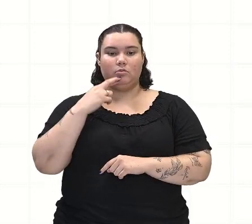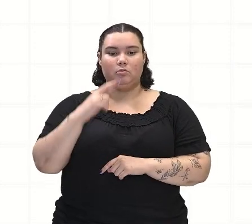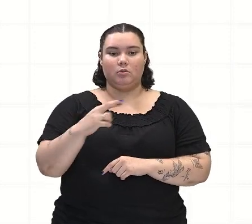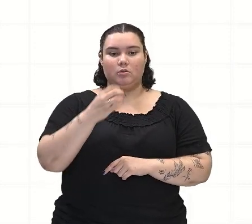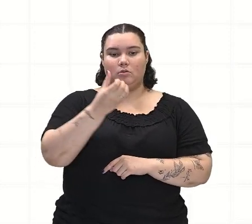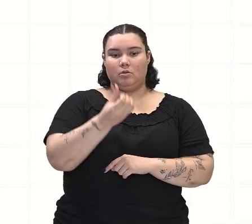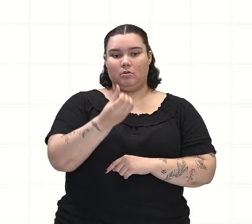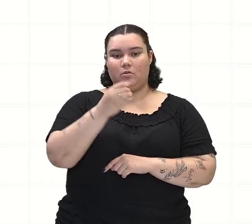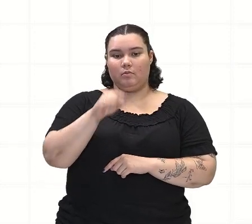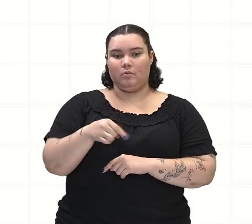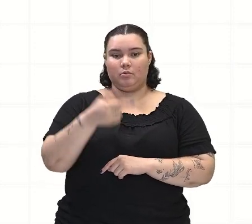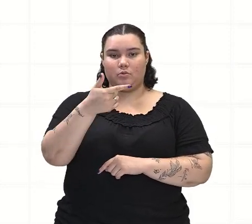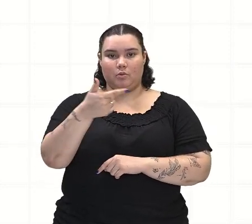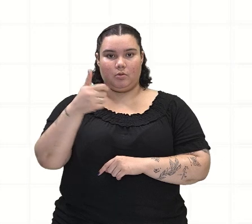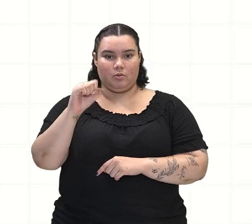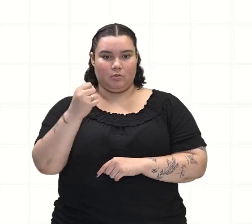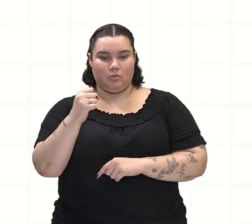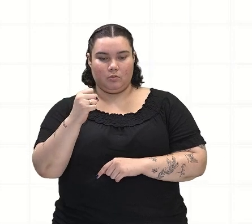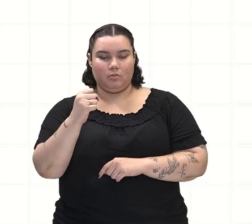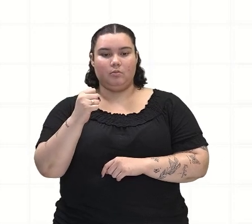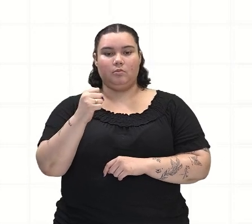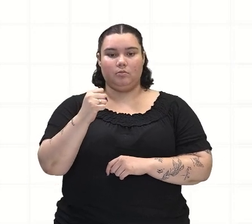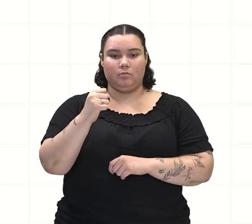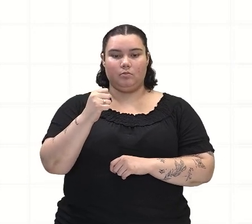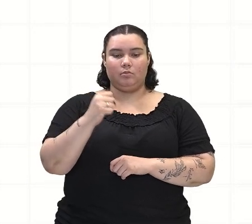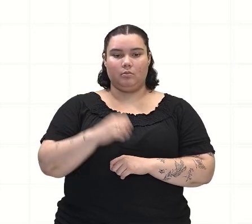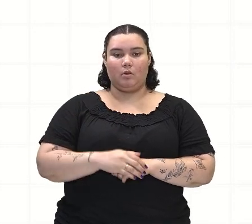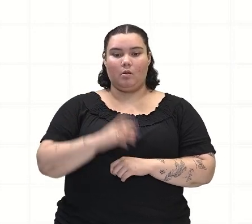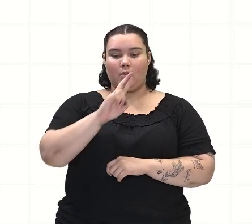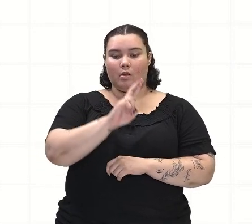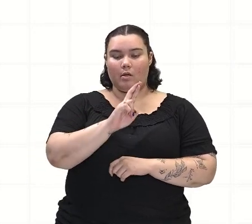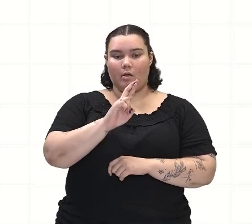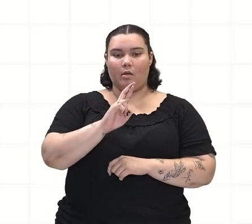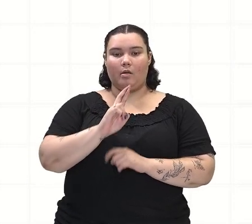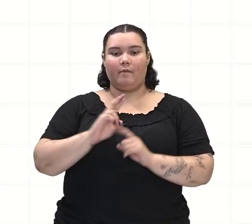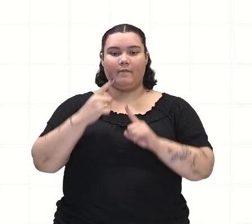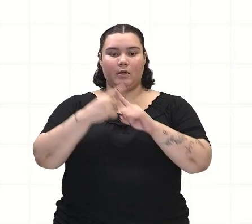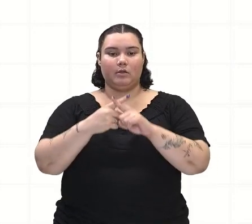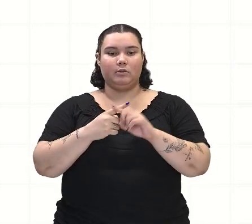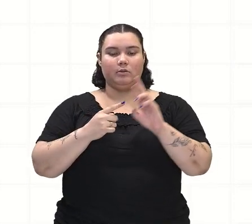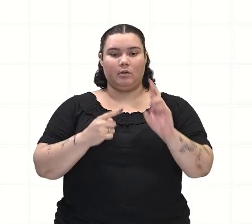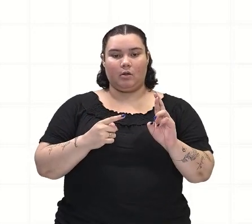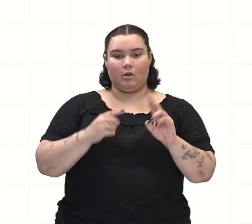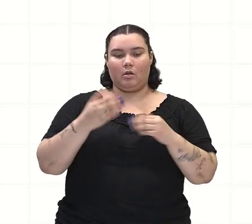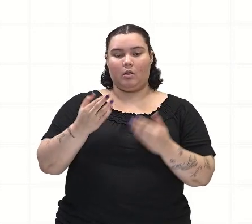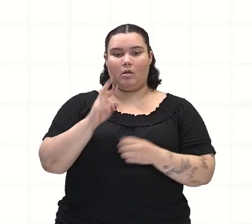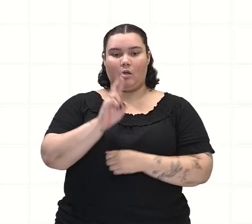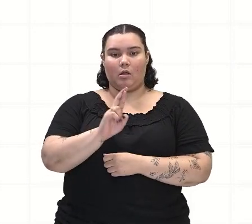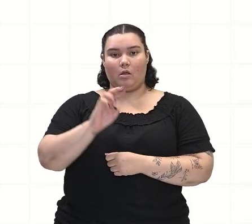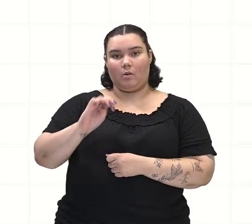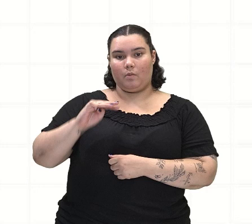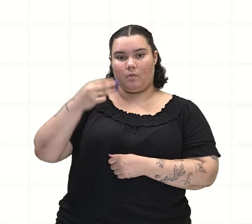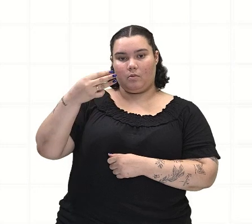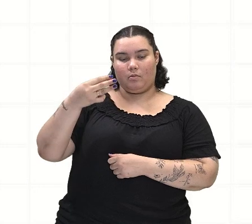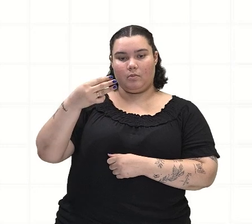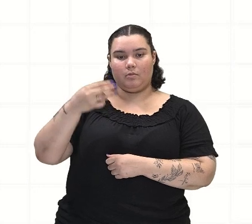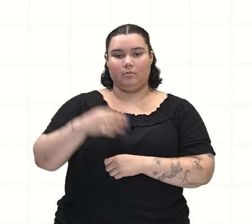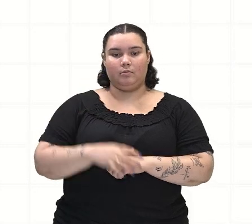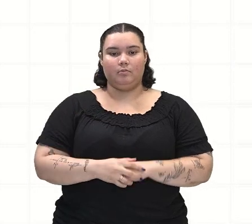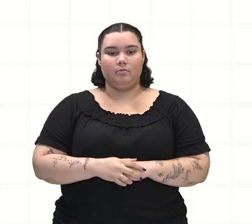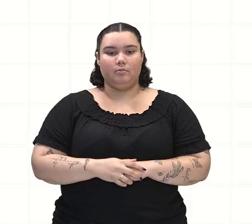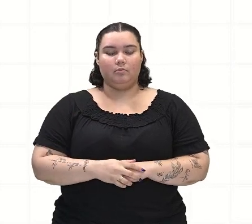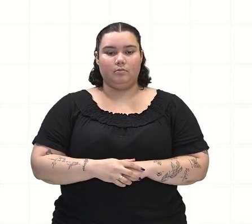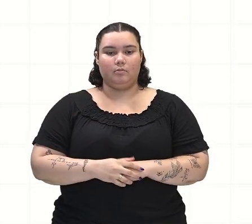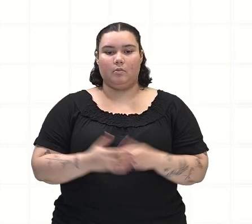dar 6,28 e esse R ao quadrado vezes R vai dar R ao cubo. Agora